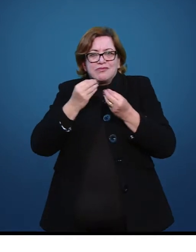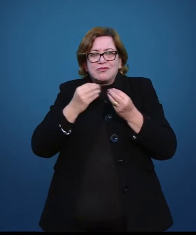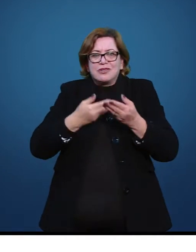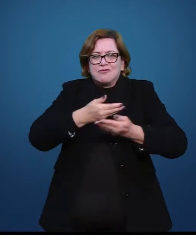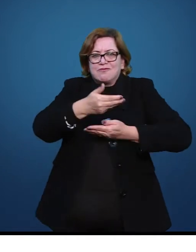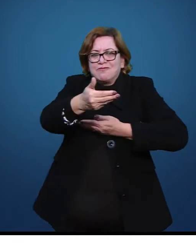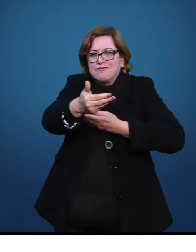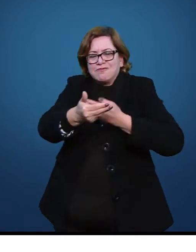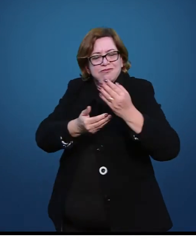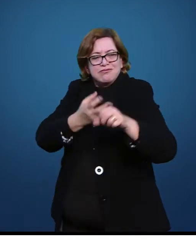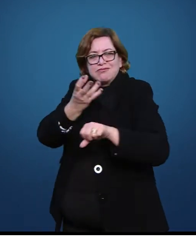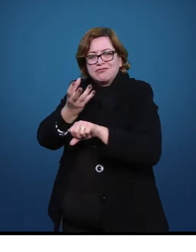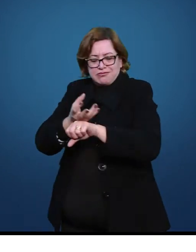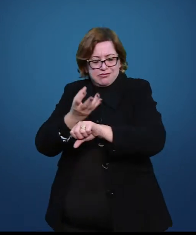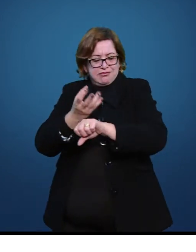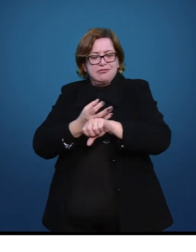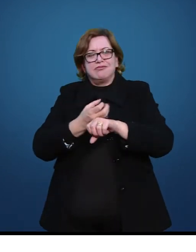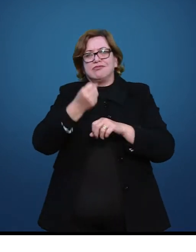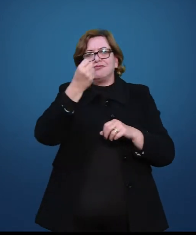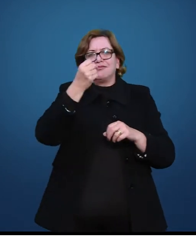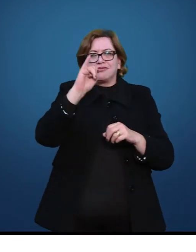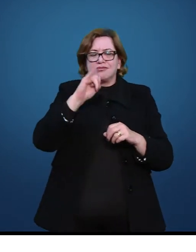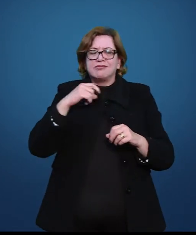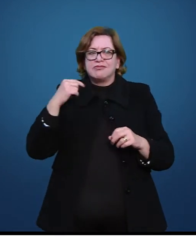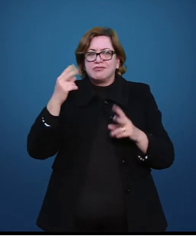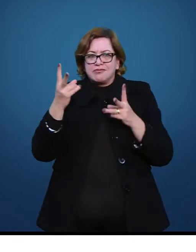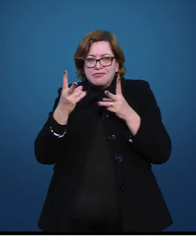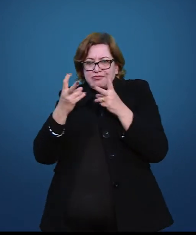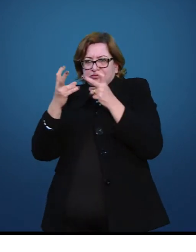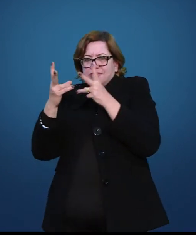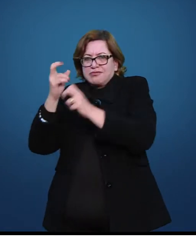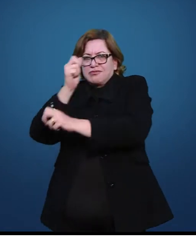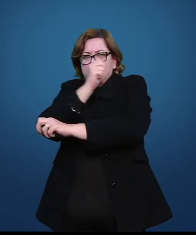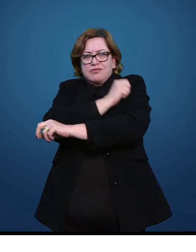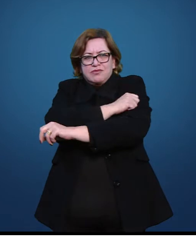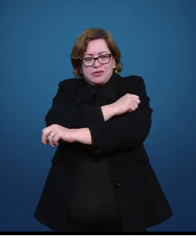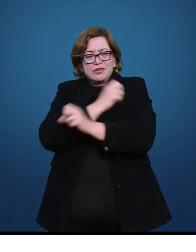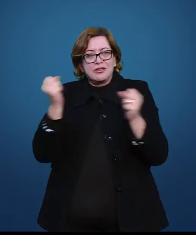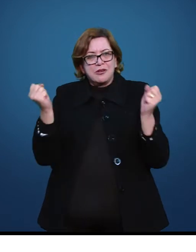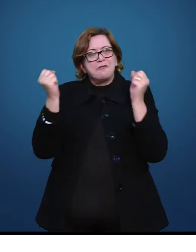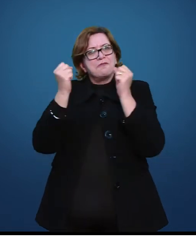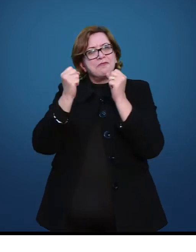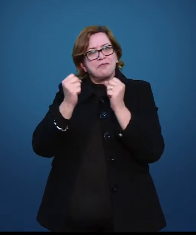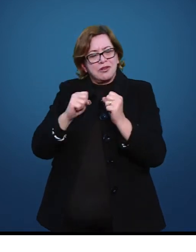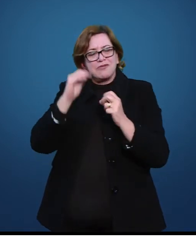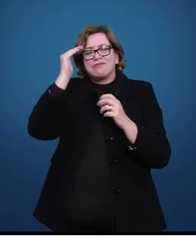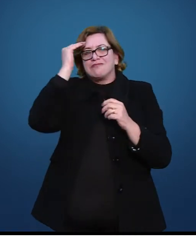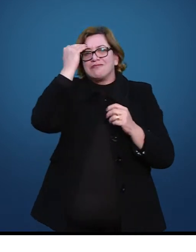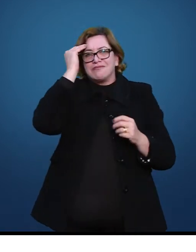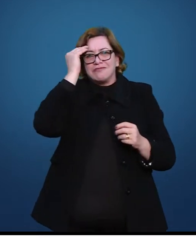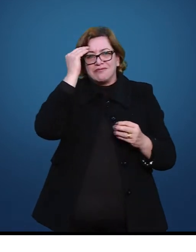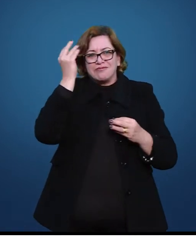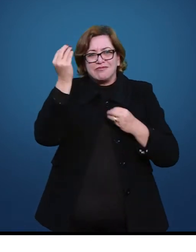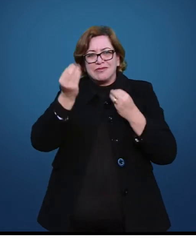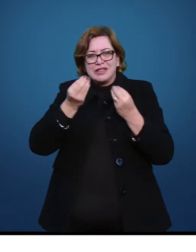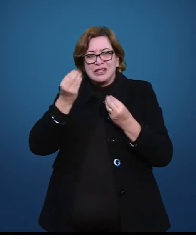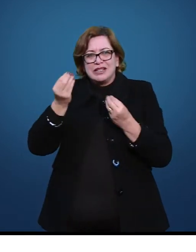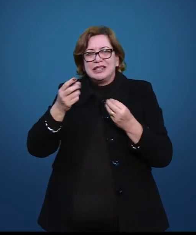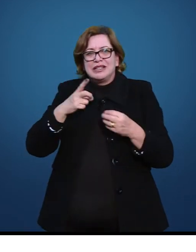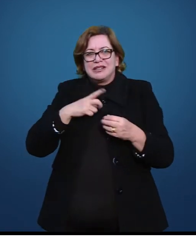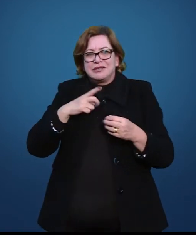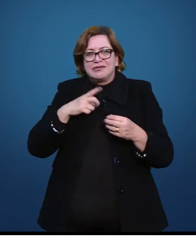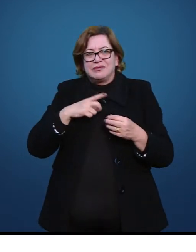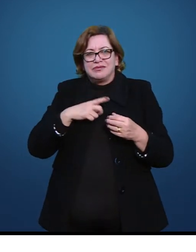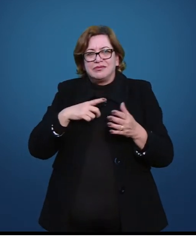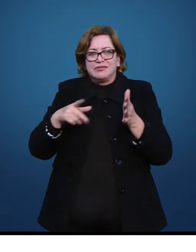interagindo nessa disciplina. Se nós percebemos que o aluno tem condições compreenderam, que eles tiveram acesso